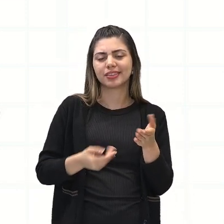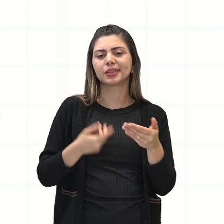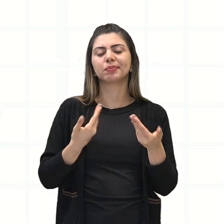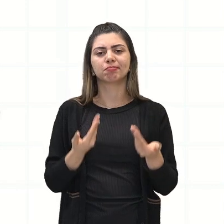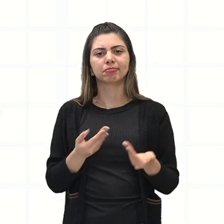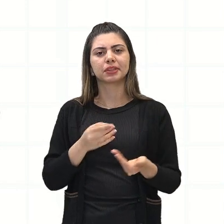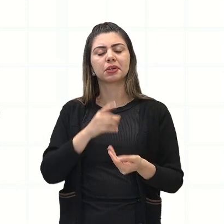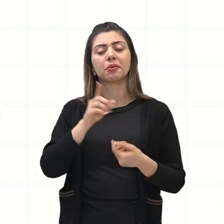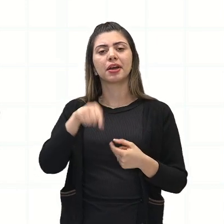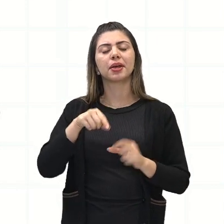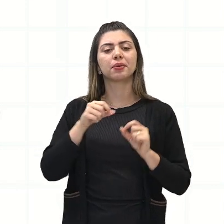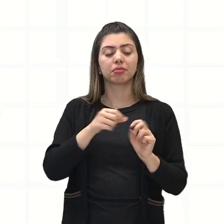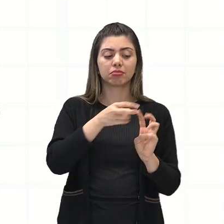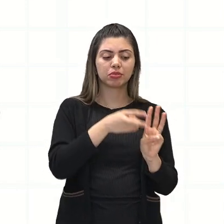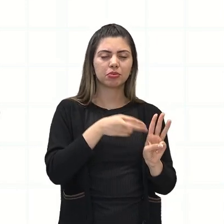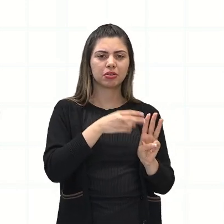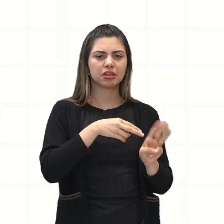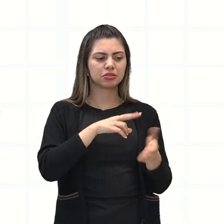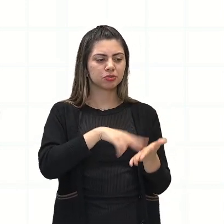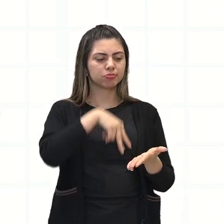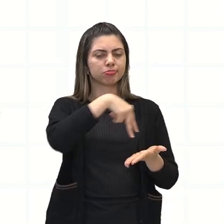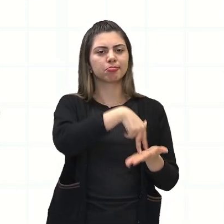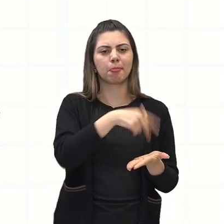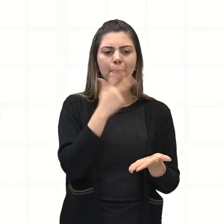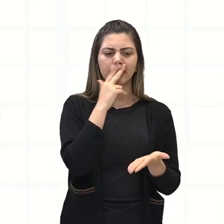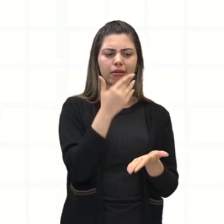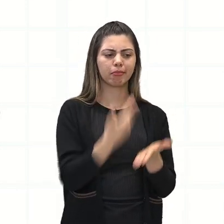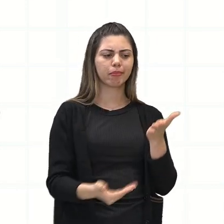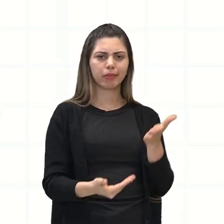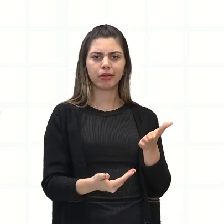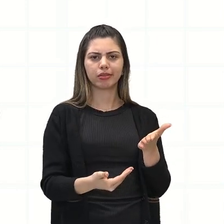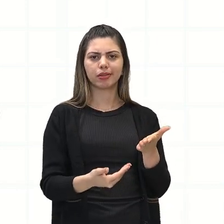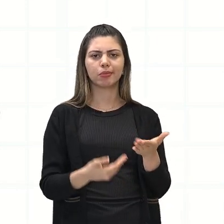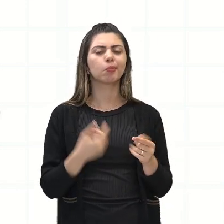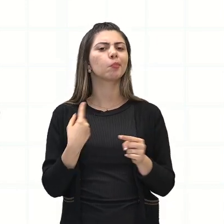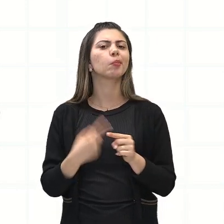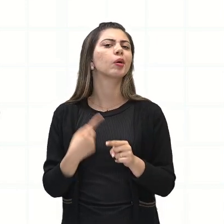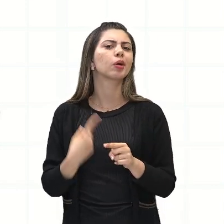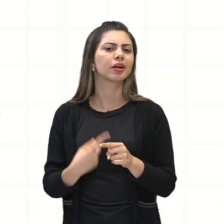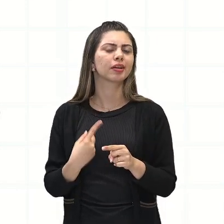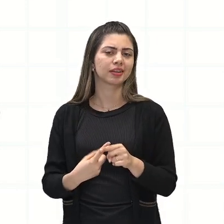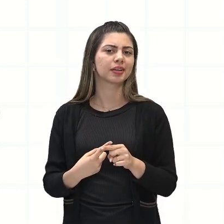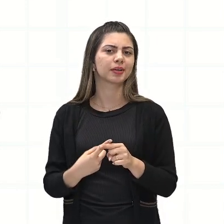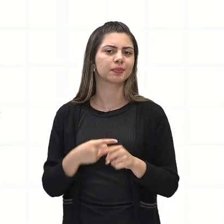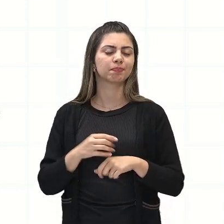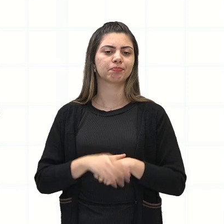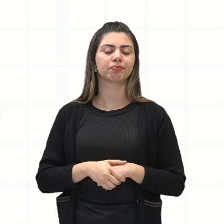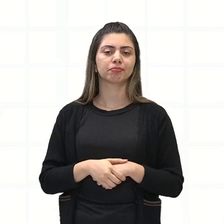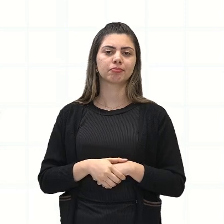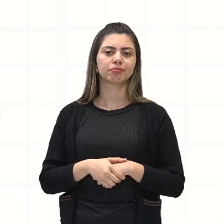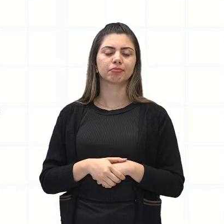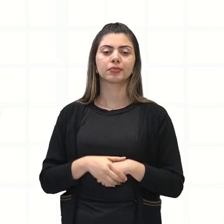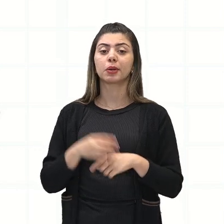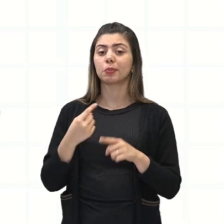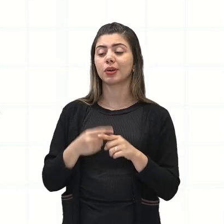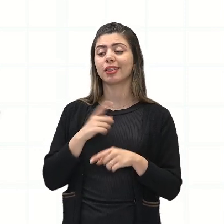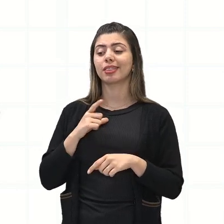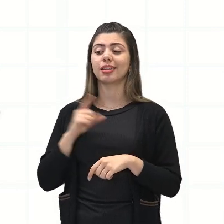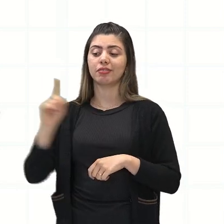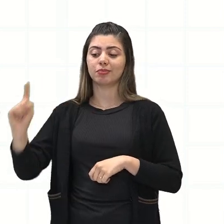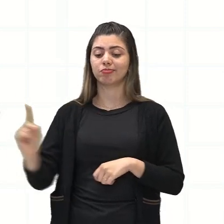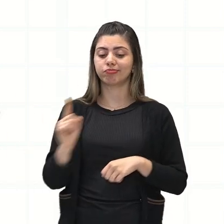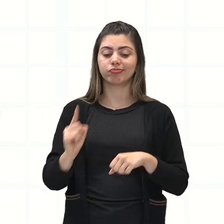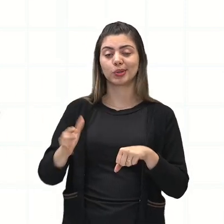autonomia e da identidade do índio diante no caso da